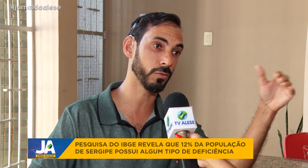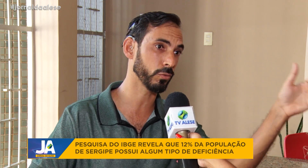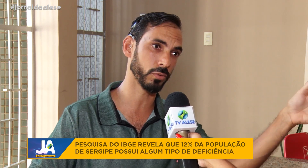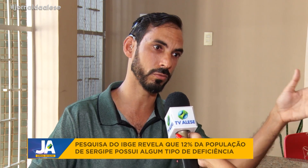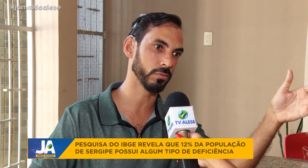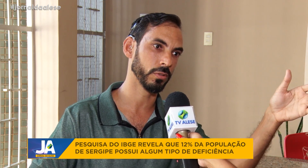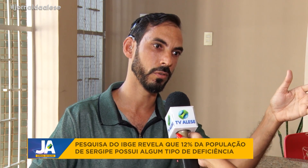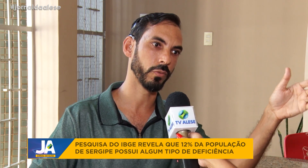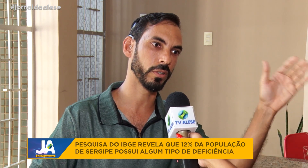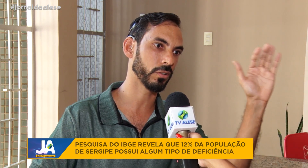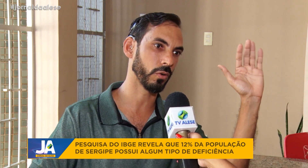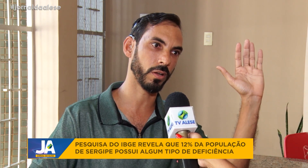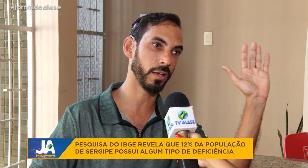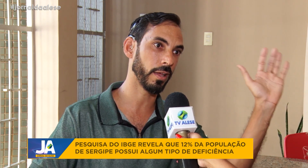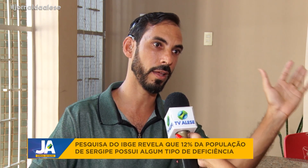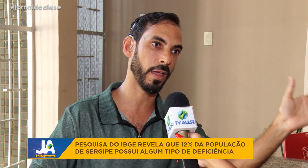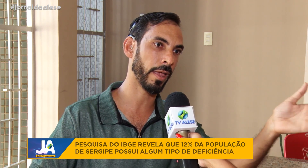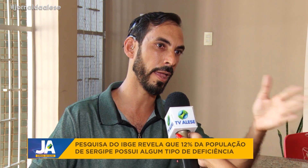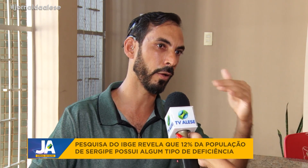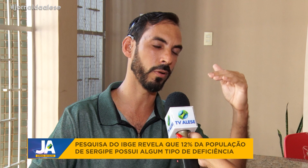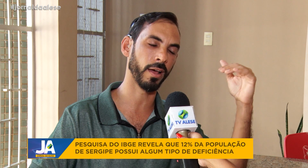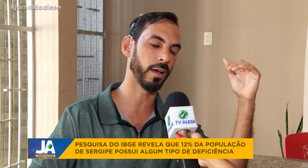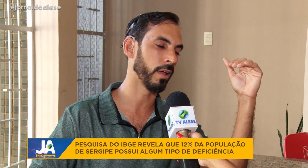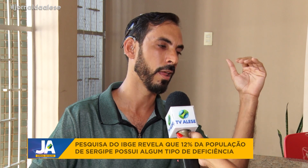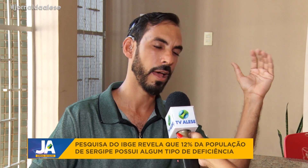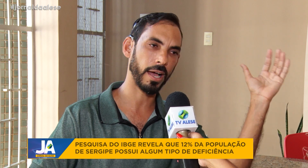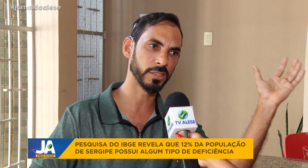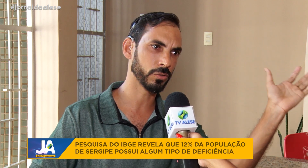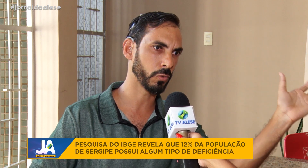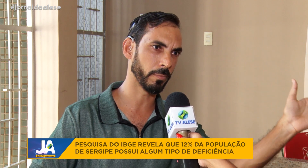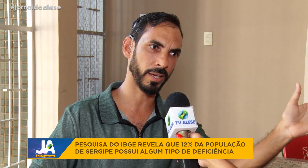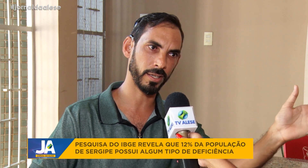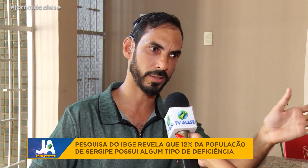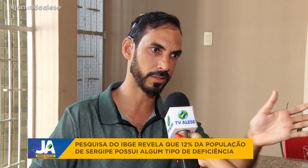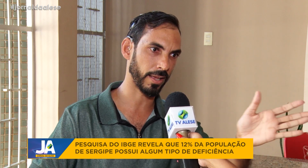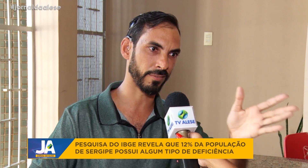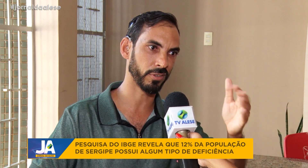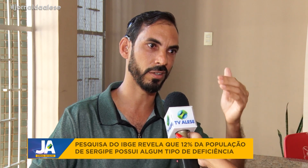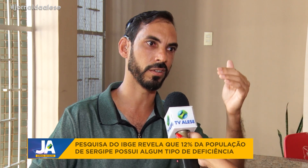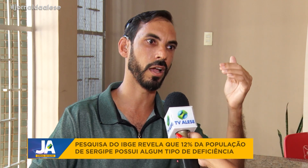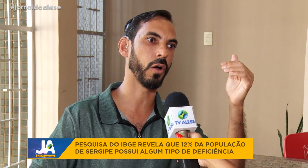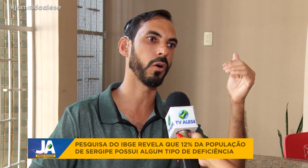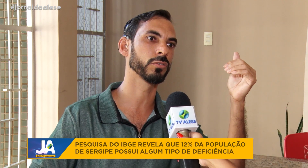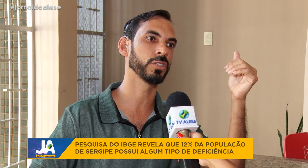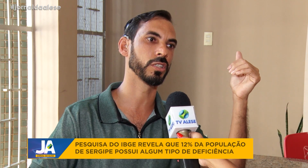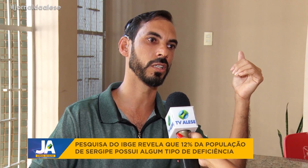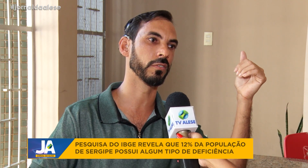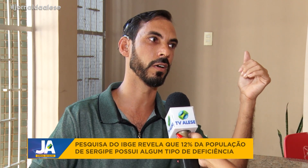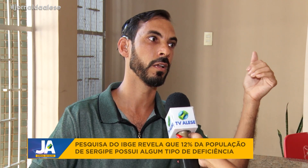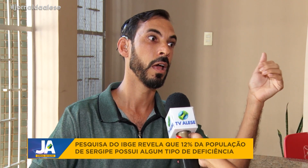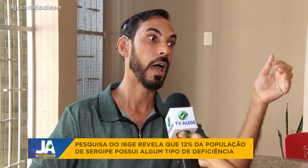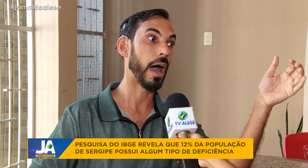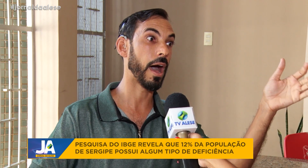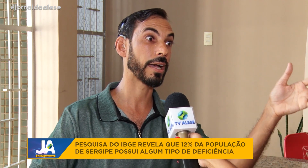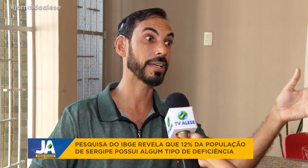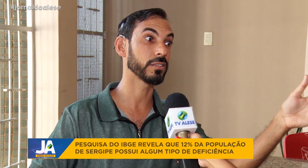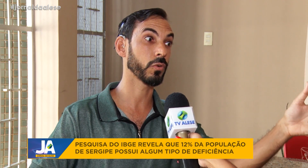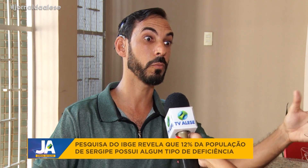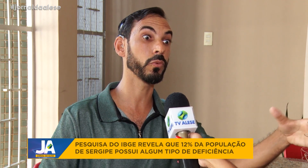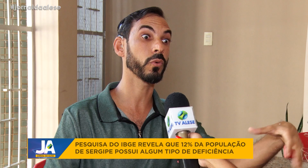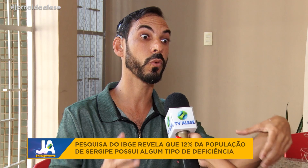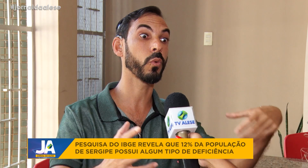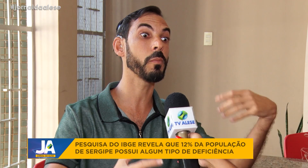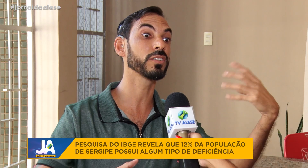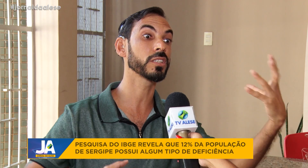meu ensino todo foi em escola regular, a descoberta da deficiência auditiva, a